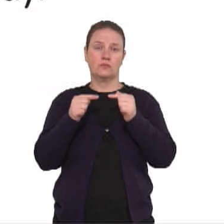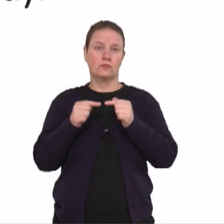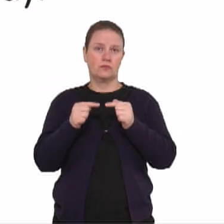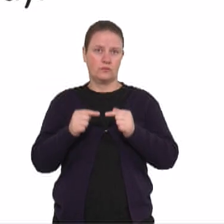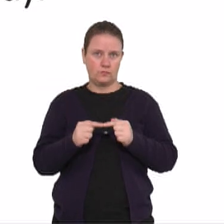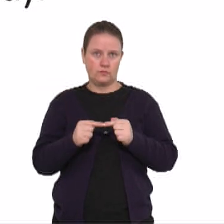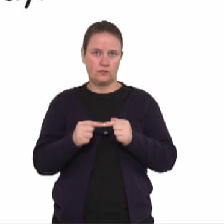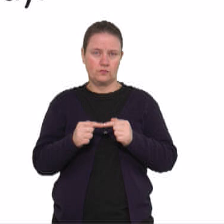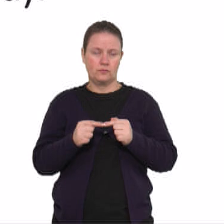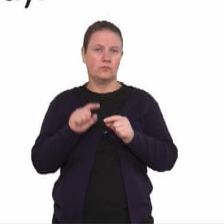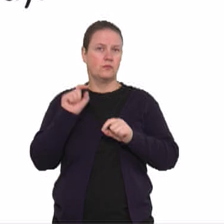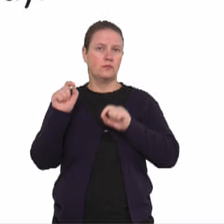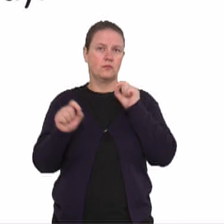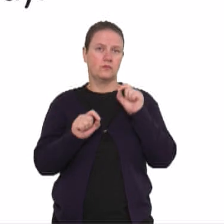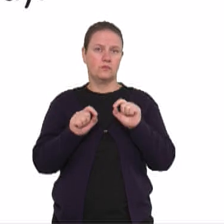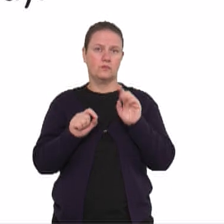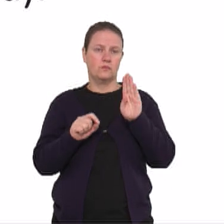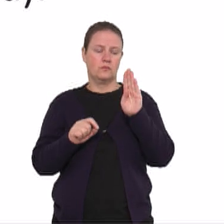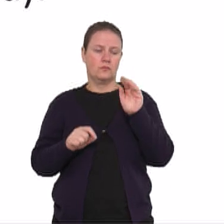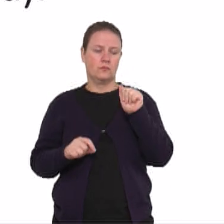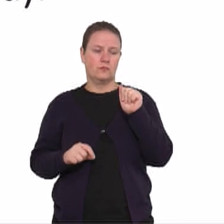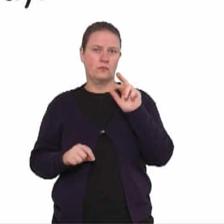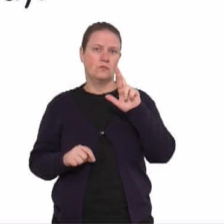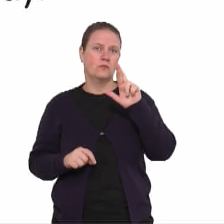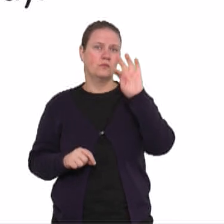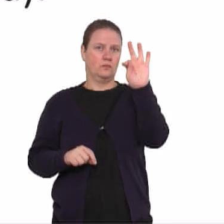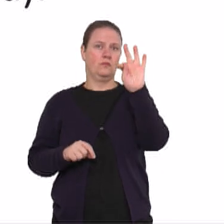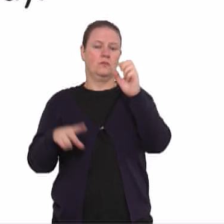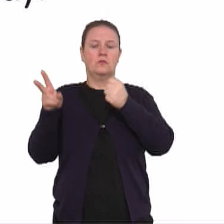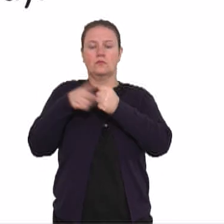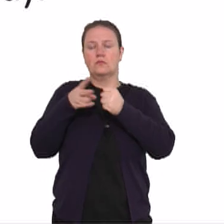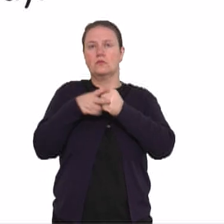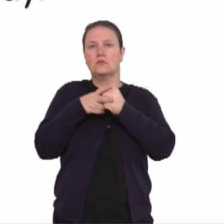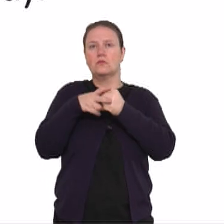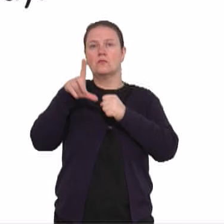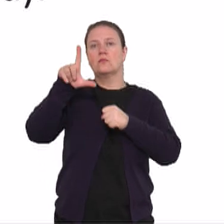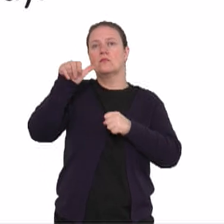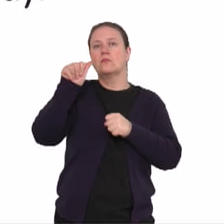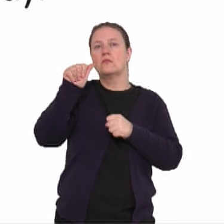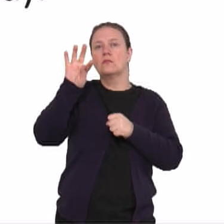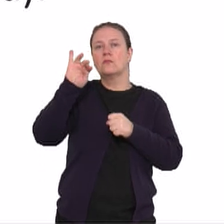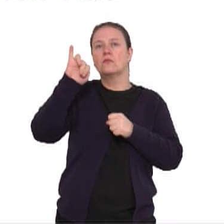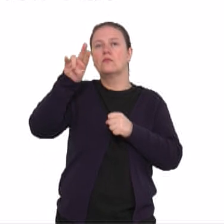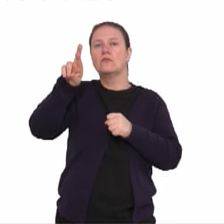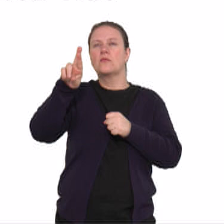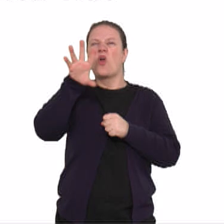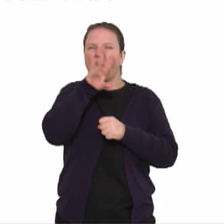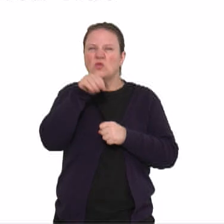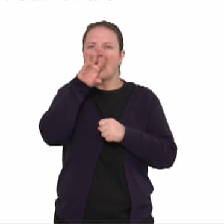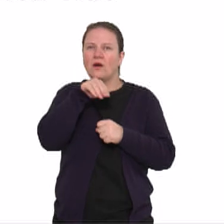seria was. Bark, o verbo latir, mais ing. É essa que é a estrutura.